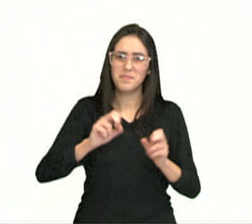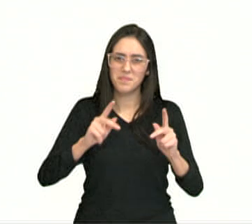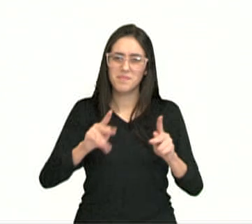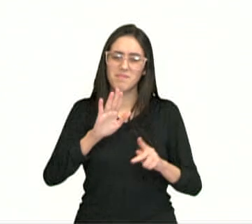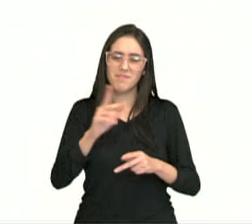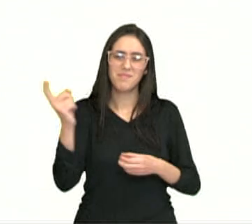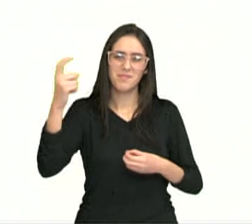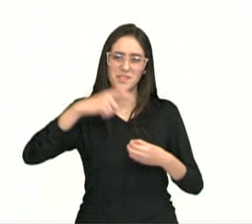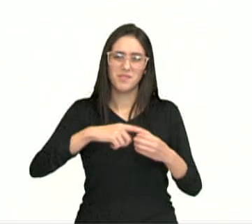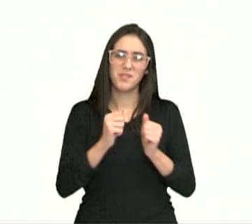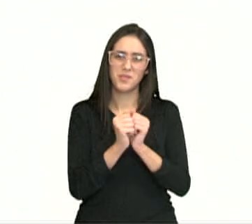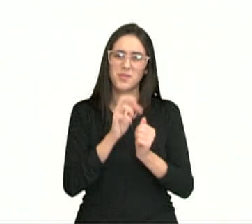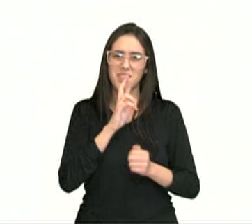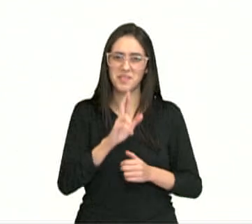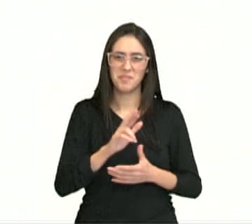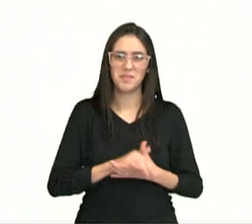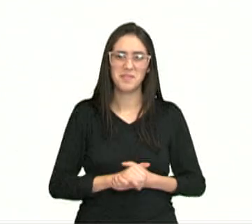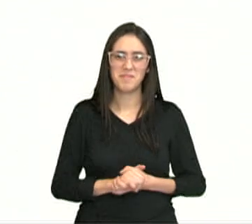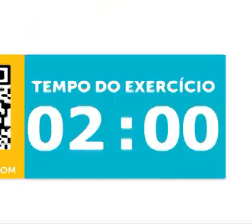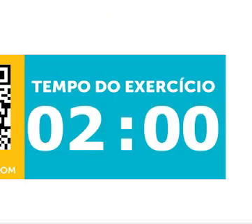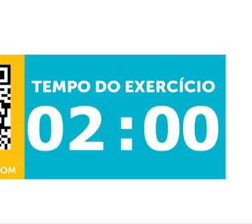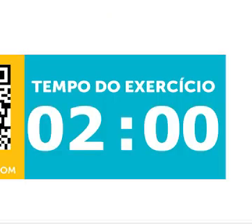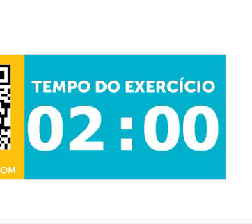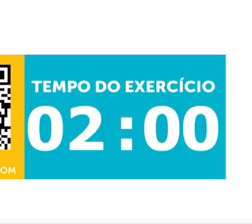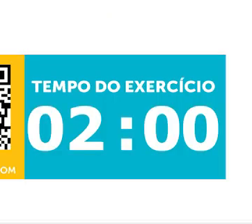e daqui a pouco nós voltamos com a resposta.